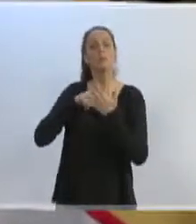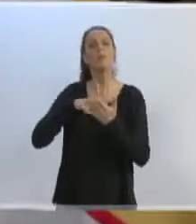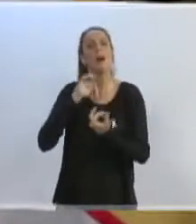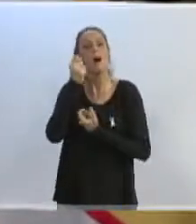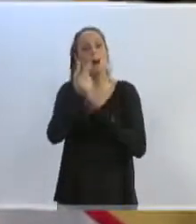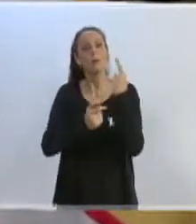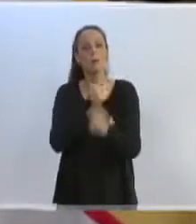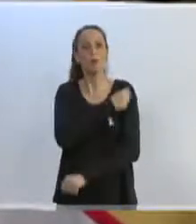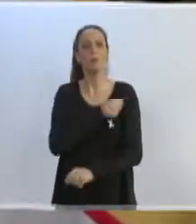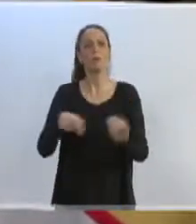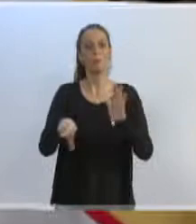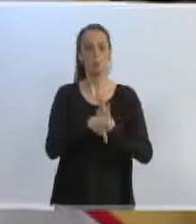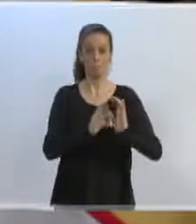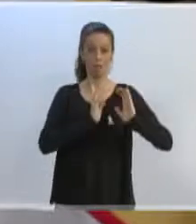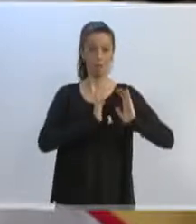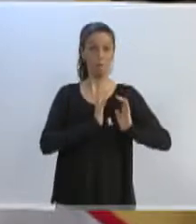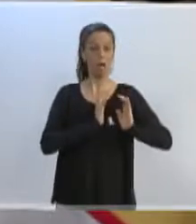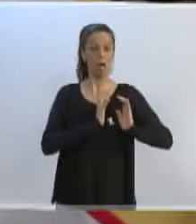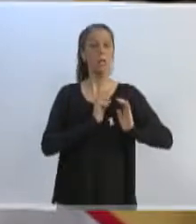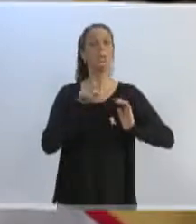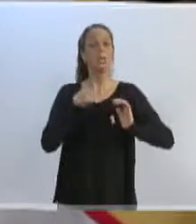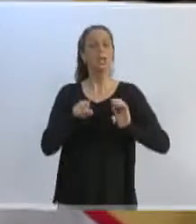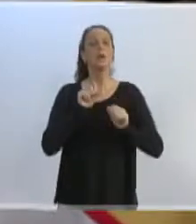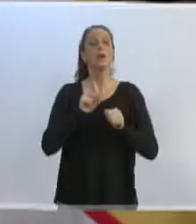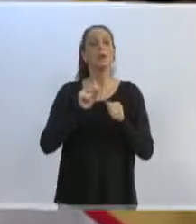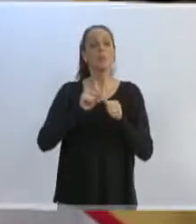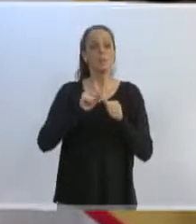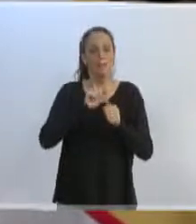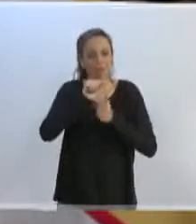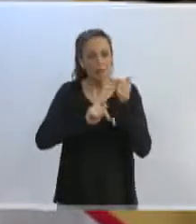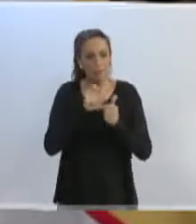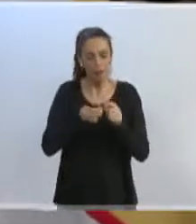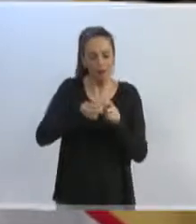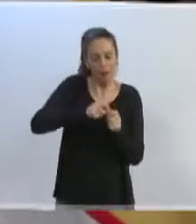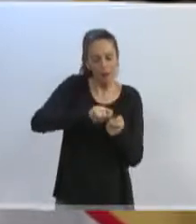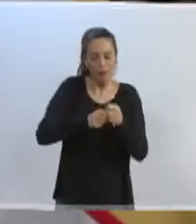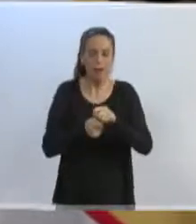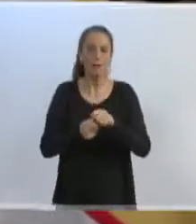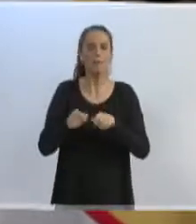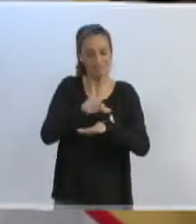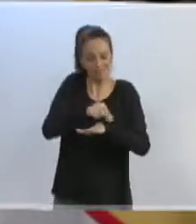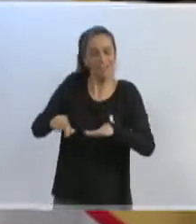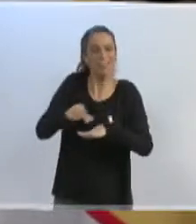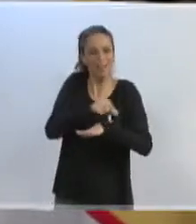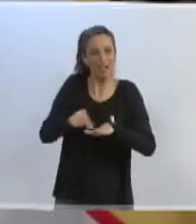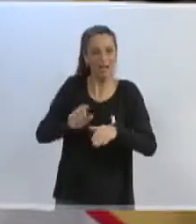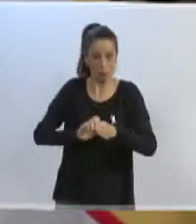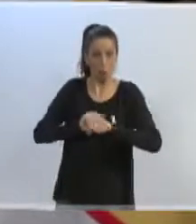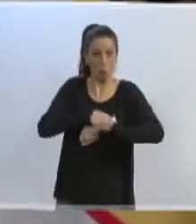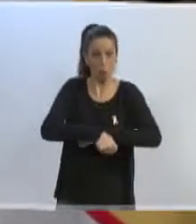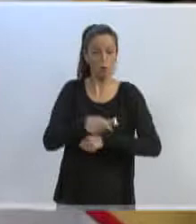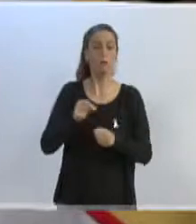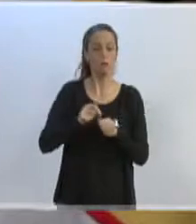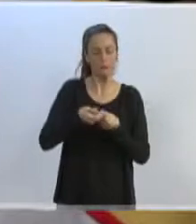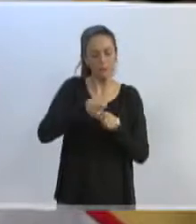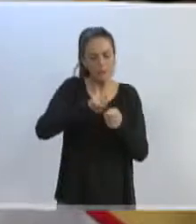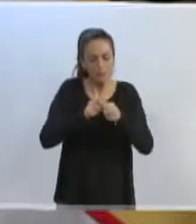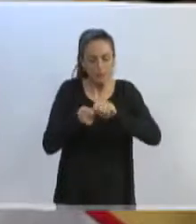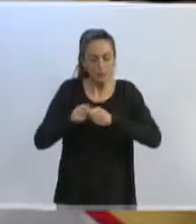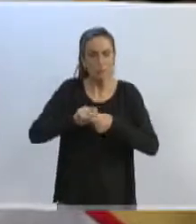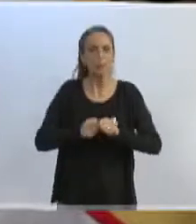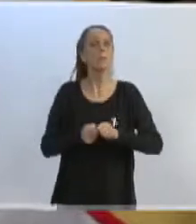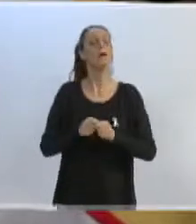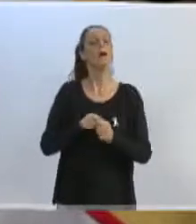APAE que estavam trançando umas sandálias, um couro para confeccionar um sapato,